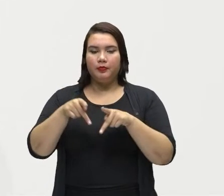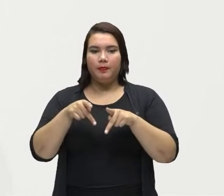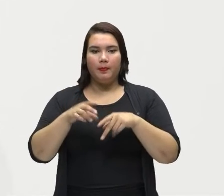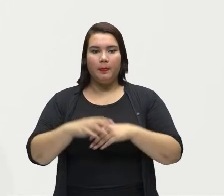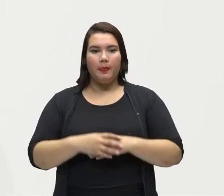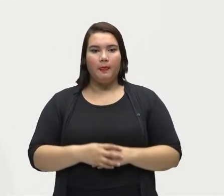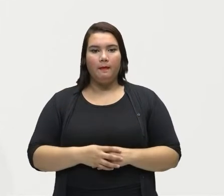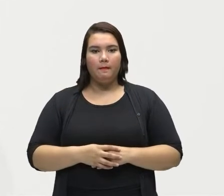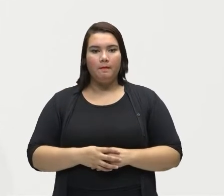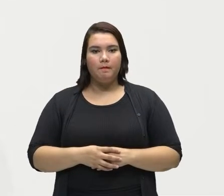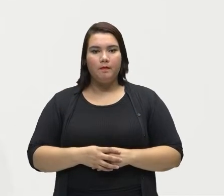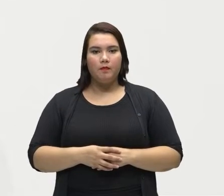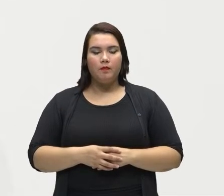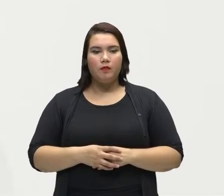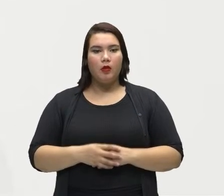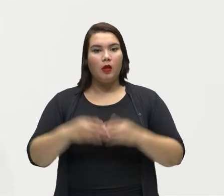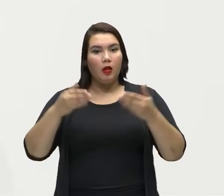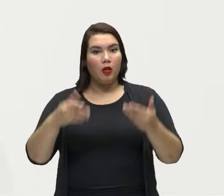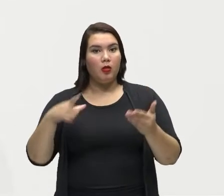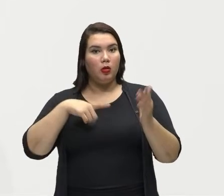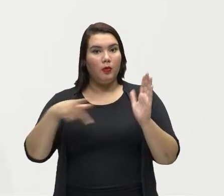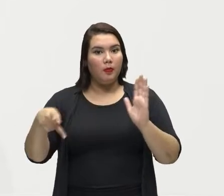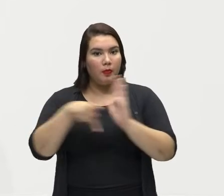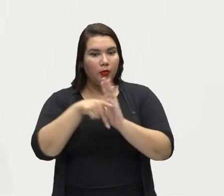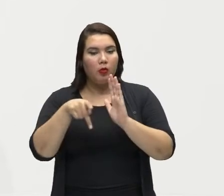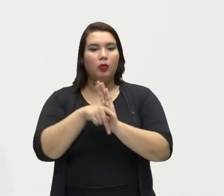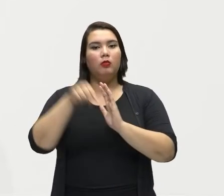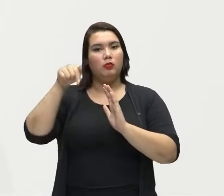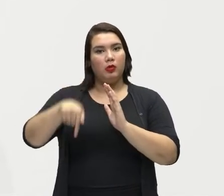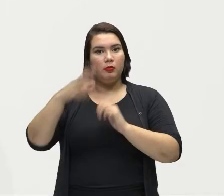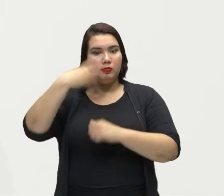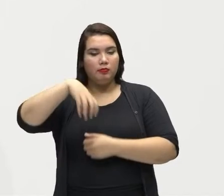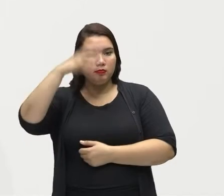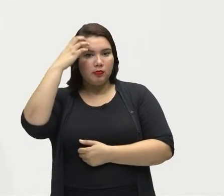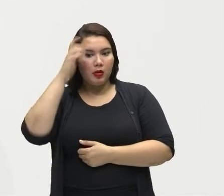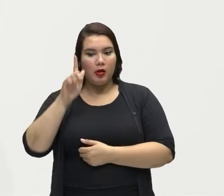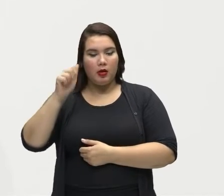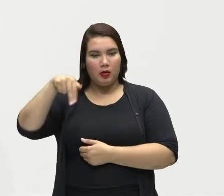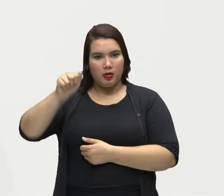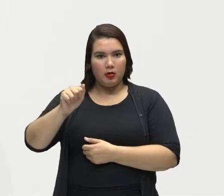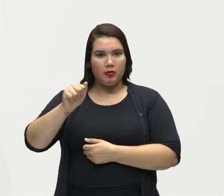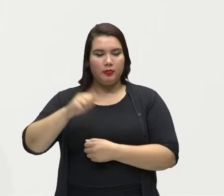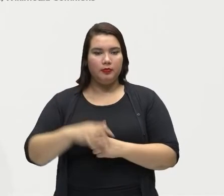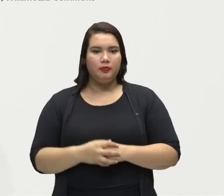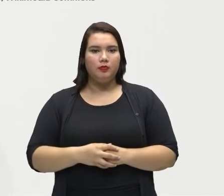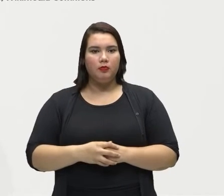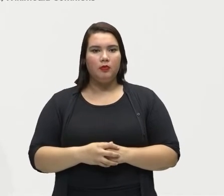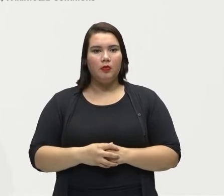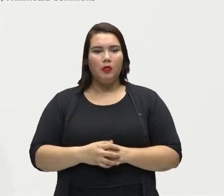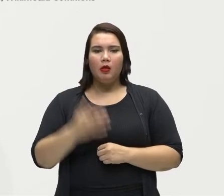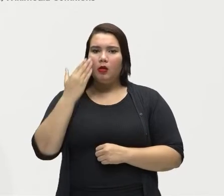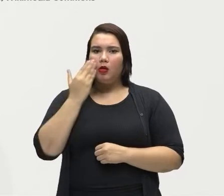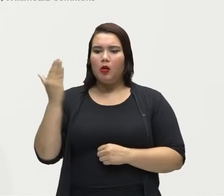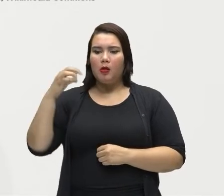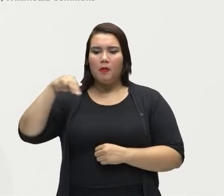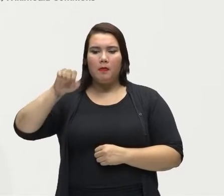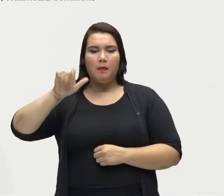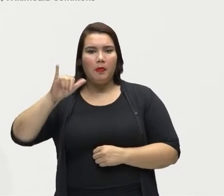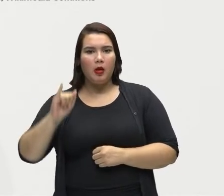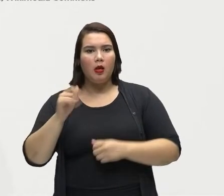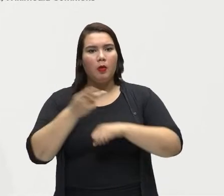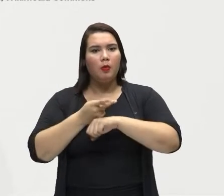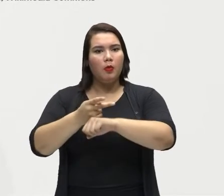terras que um dia pertenceram ao Império de Gana. O Império de Mali